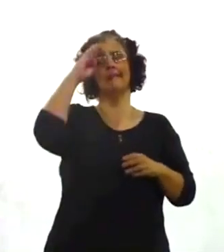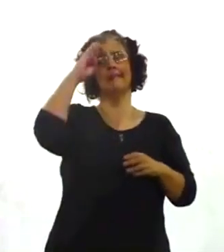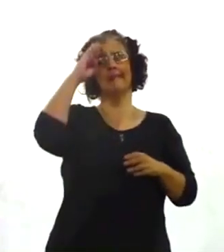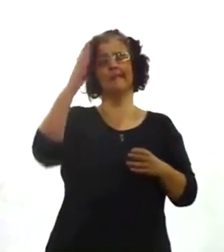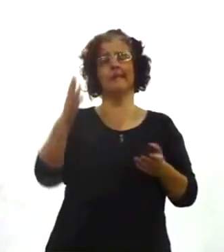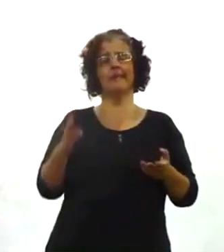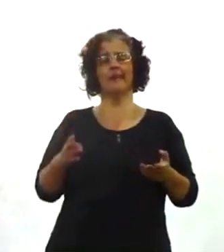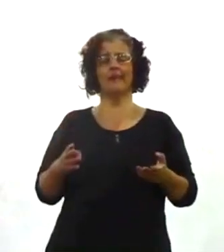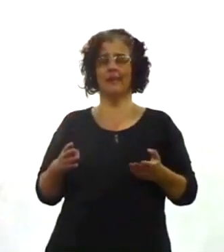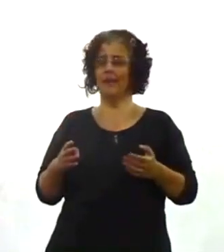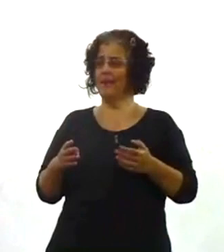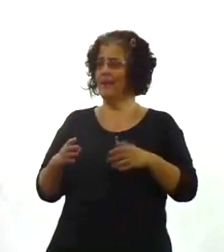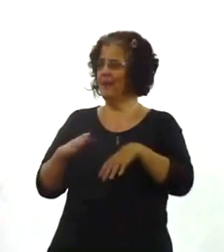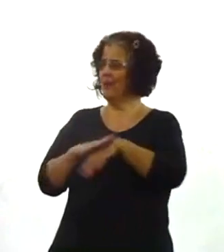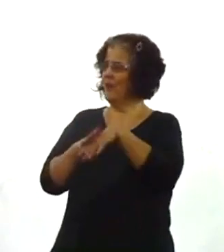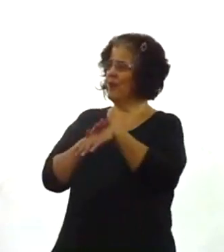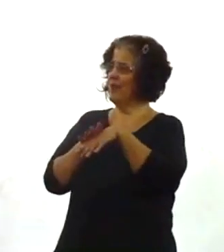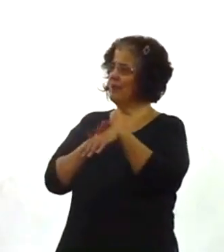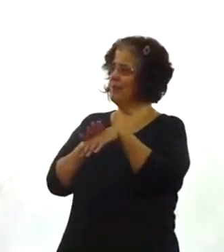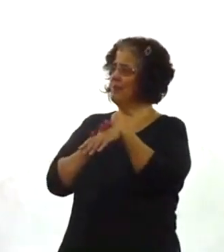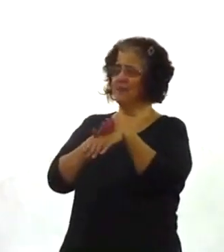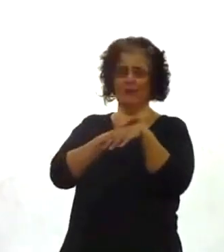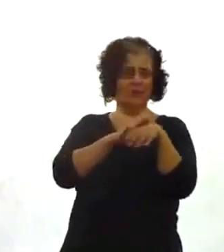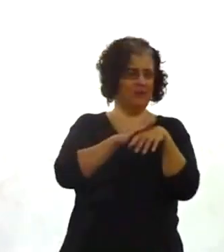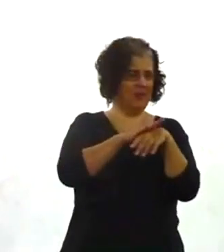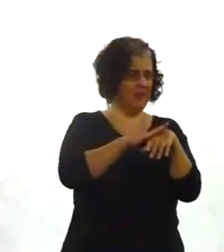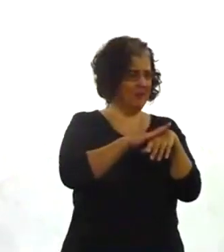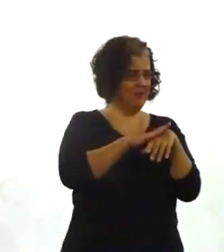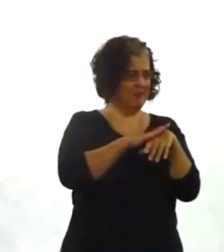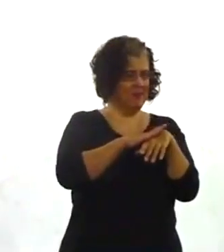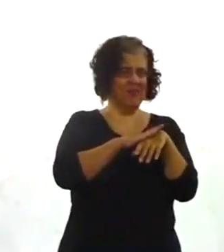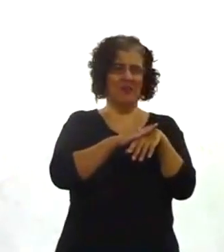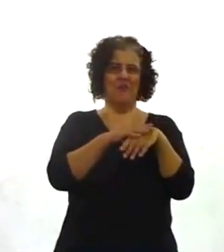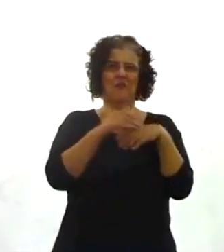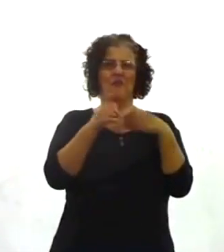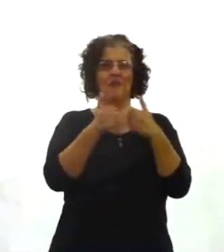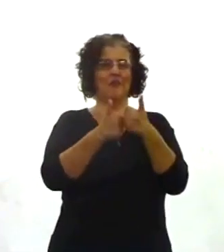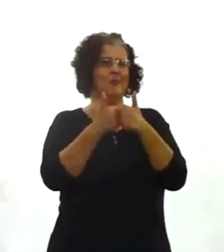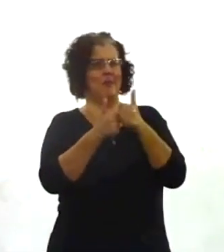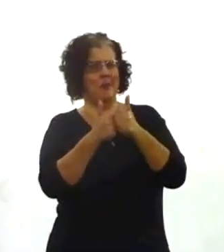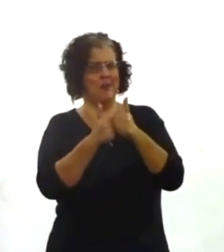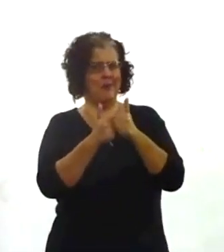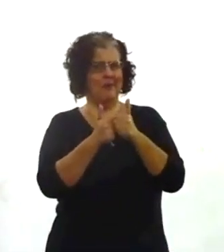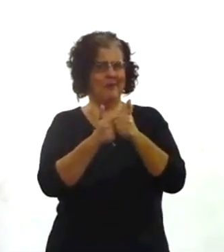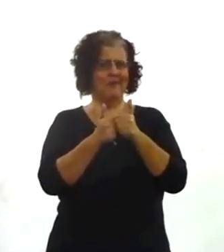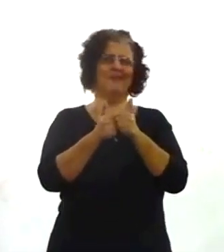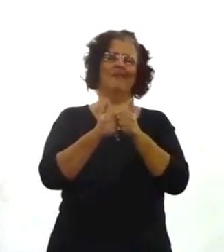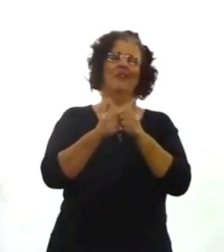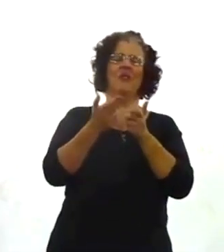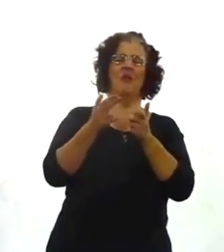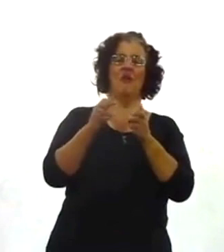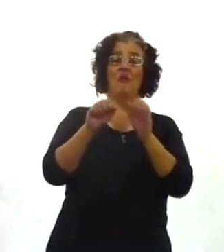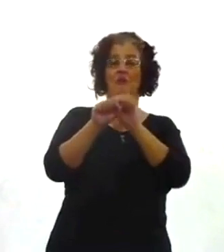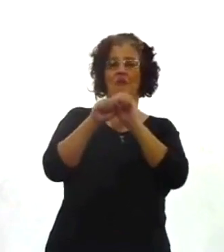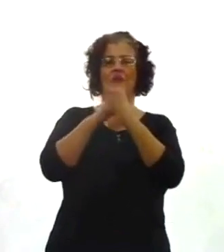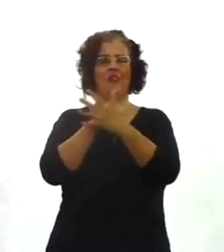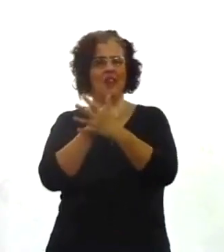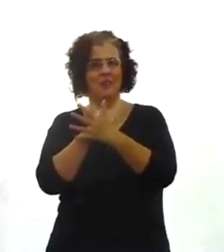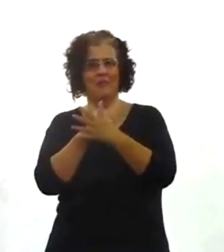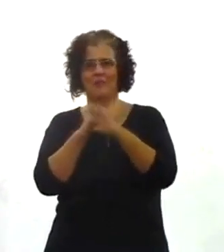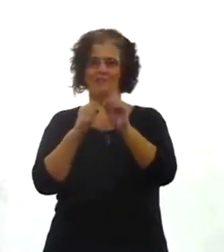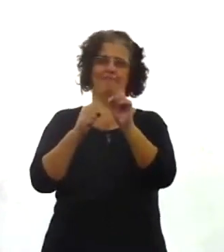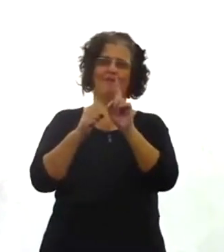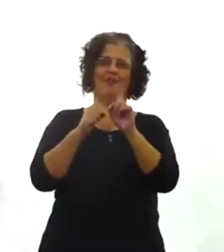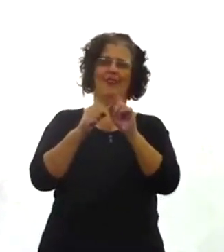Era sobre o vírus? Era sobre jogo de futebol? Ou Paulo estava pregando o evangelho para eles?